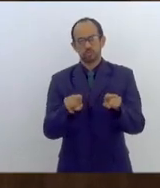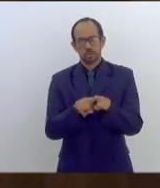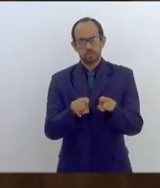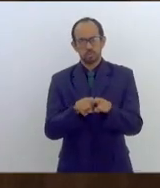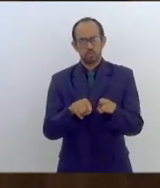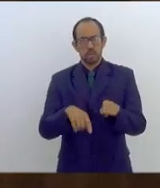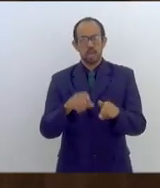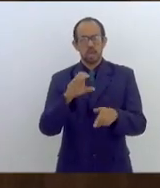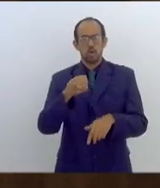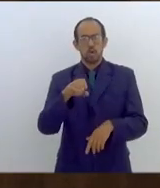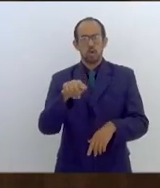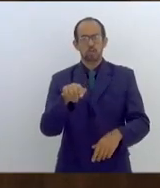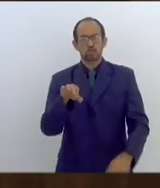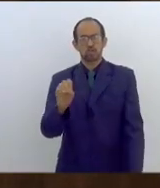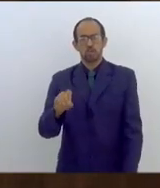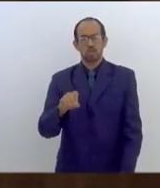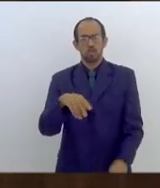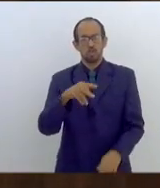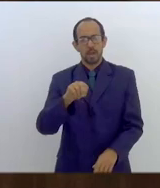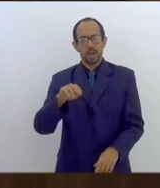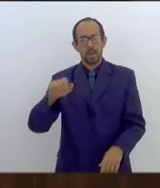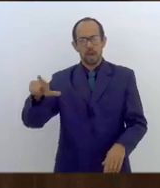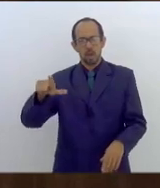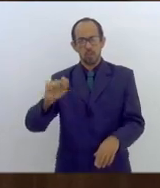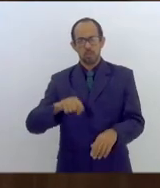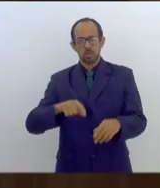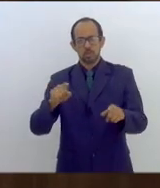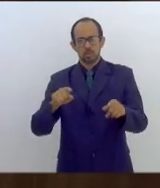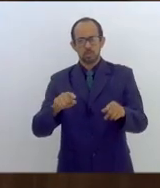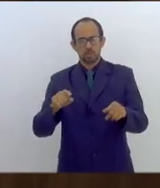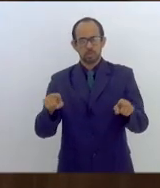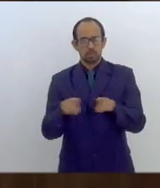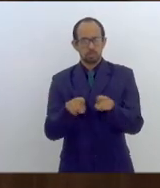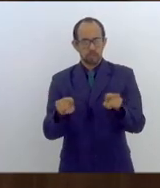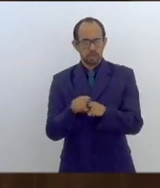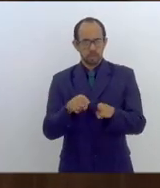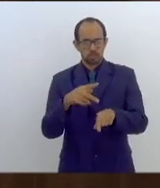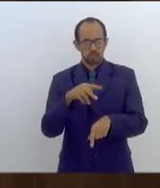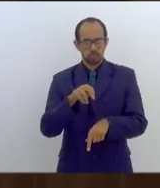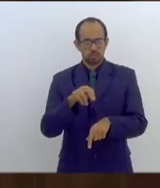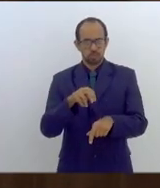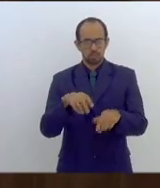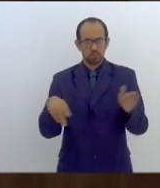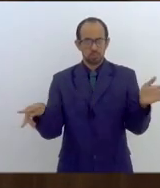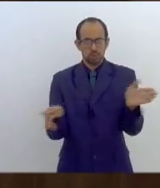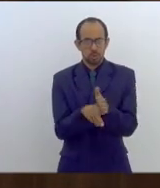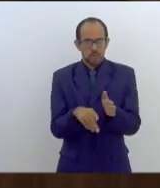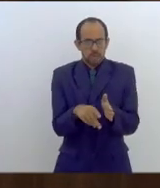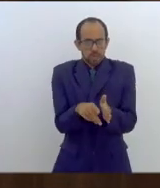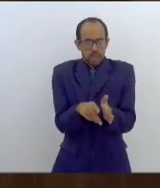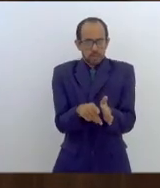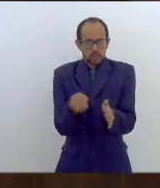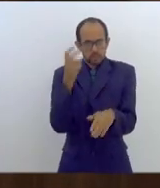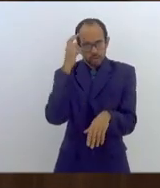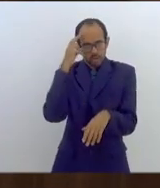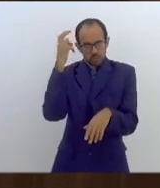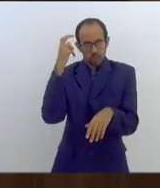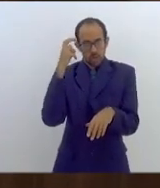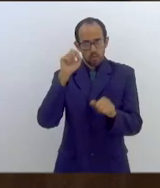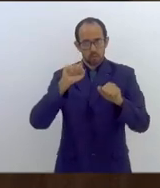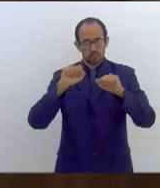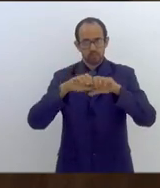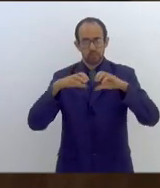como a lei específica de propriedade intelectual, que impedem que propriedades intelectuais e, portanto,